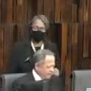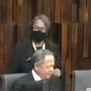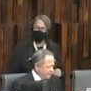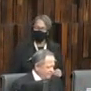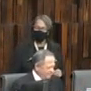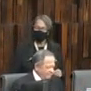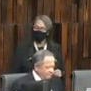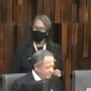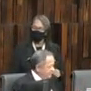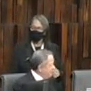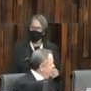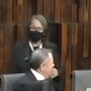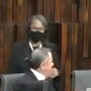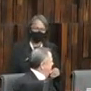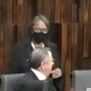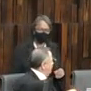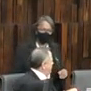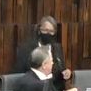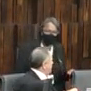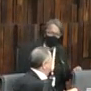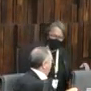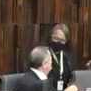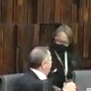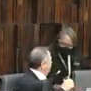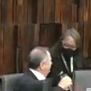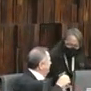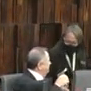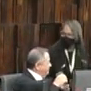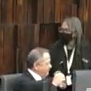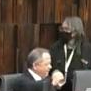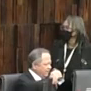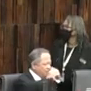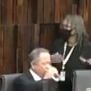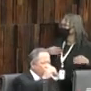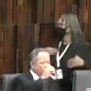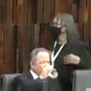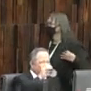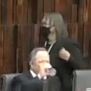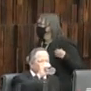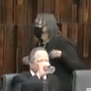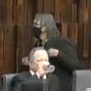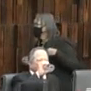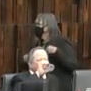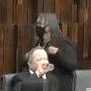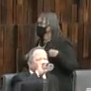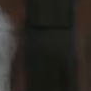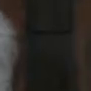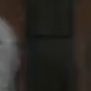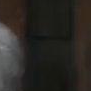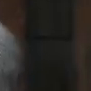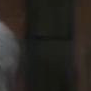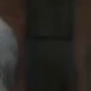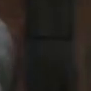Nosso também doutor Jorge Celso Flamin, procurador do Estado do Rio de Janeiro.